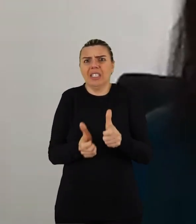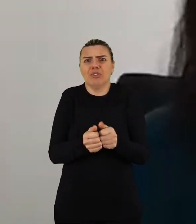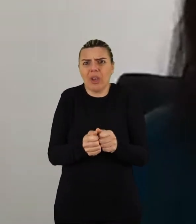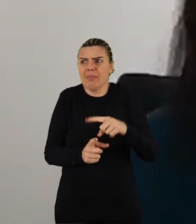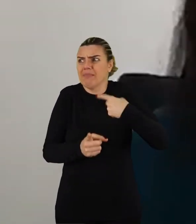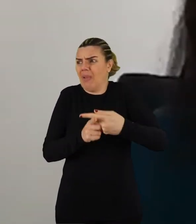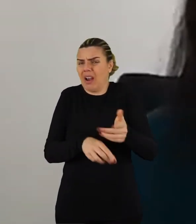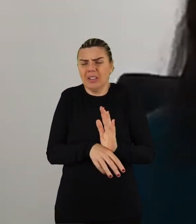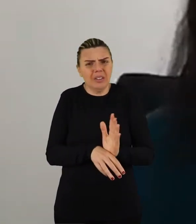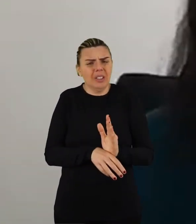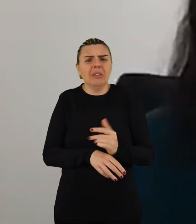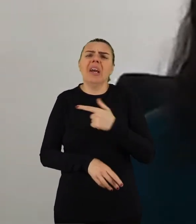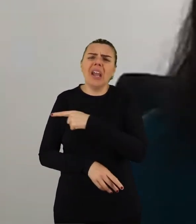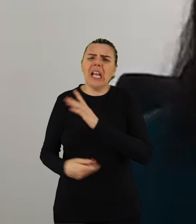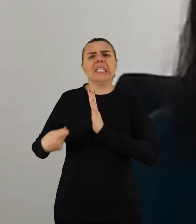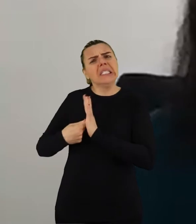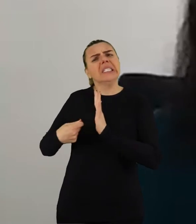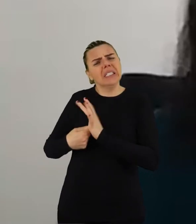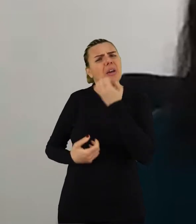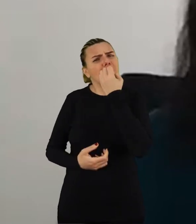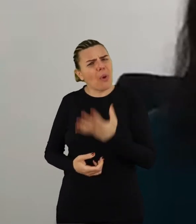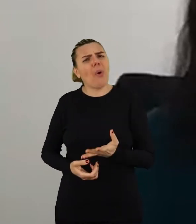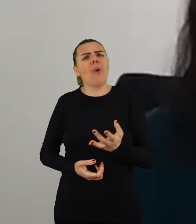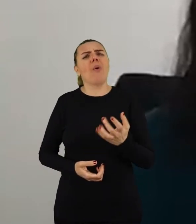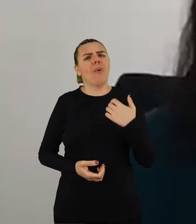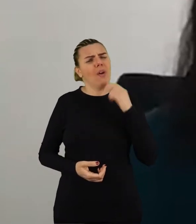Ele disse que era bom eu